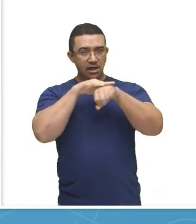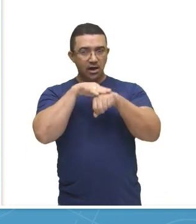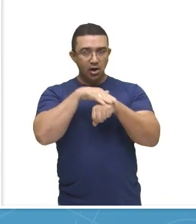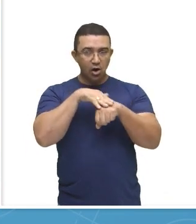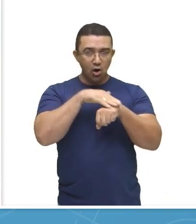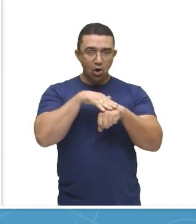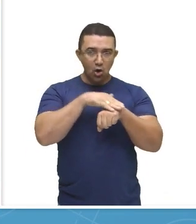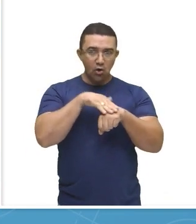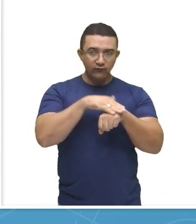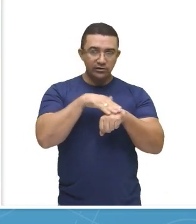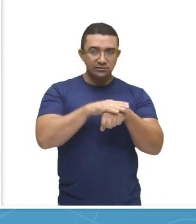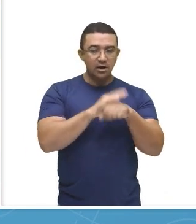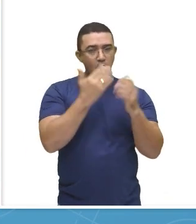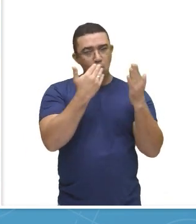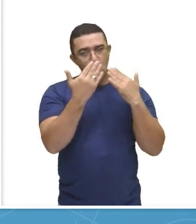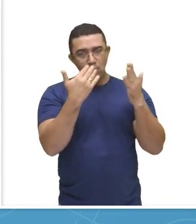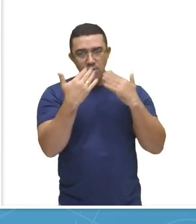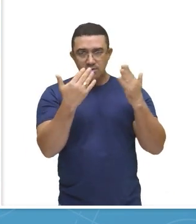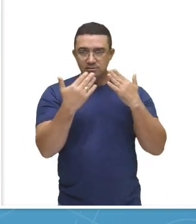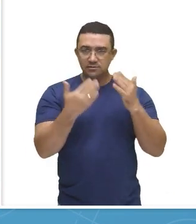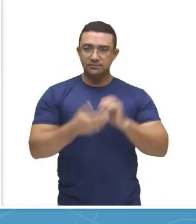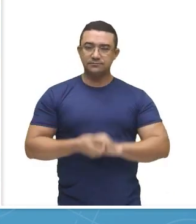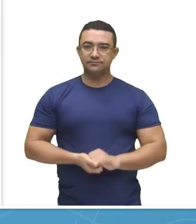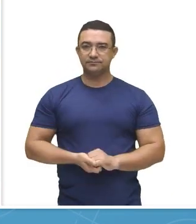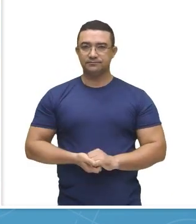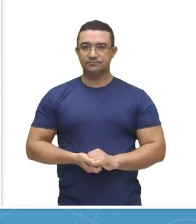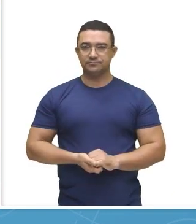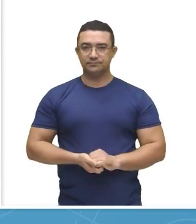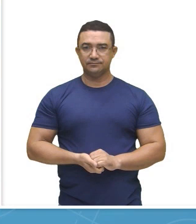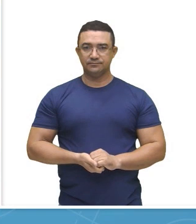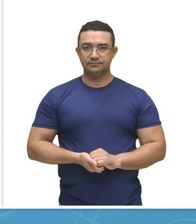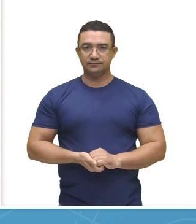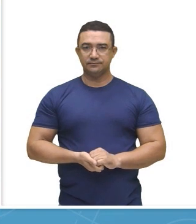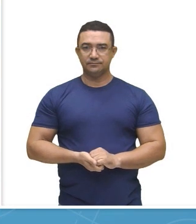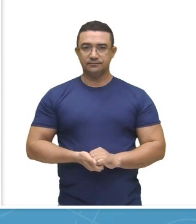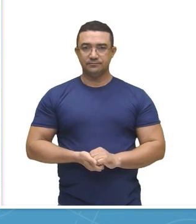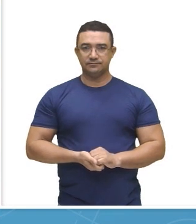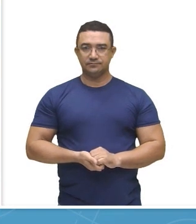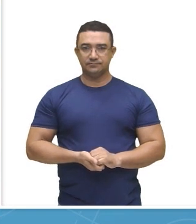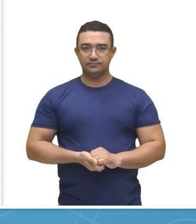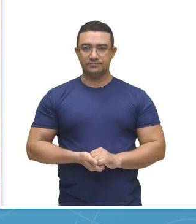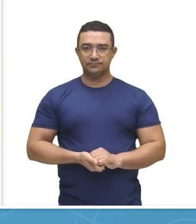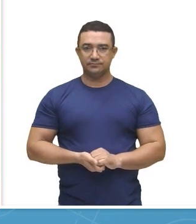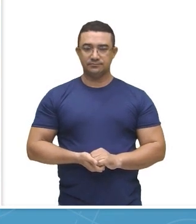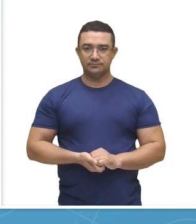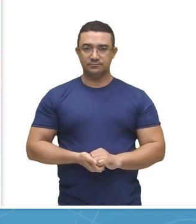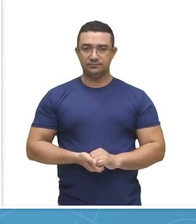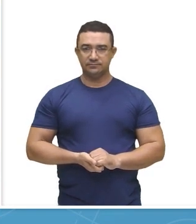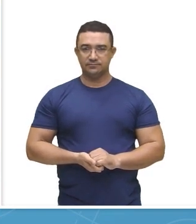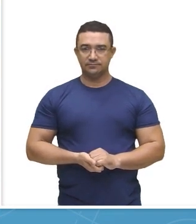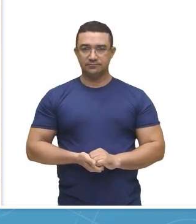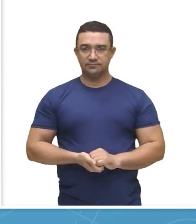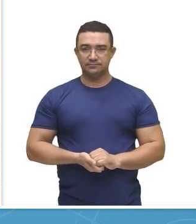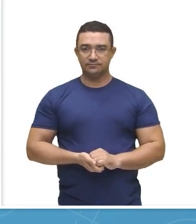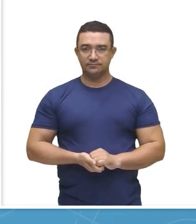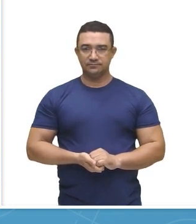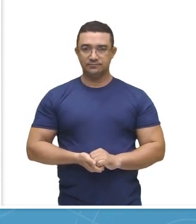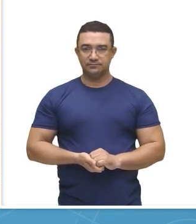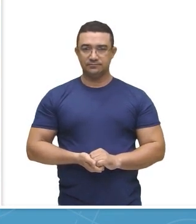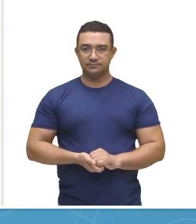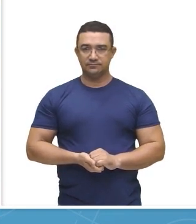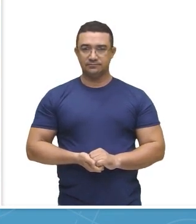Talk. Esse é o verbo conversar. A gente não fala a letra L, ela é silent aqui, ela é muda, ok? Então é